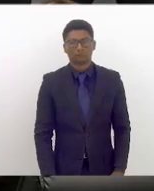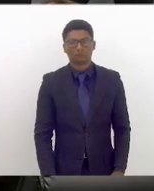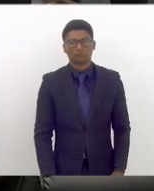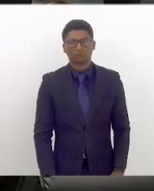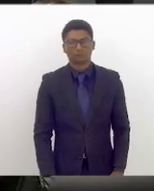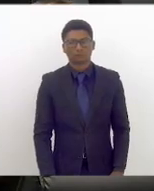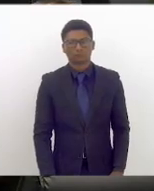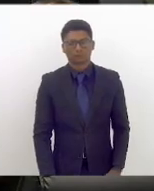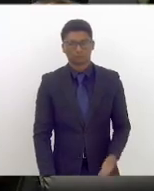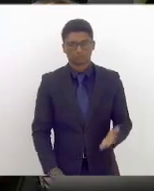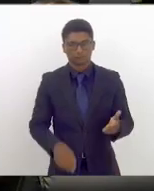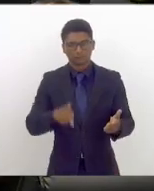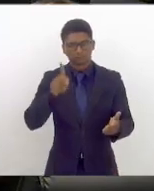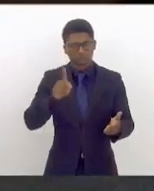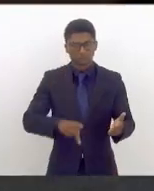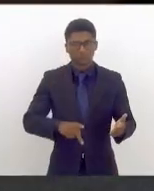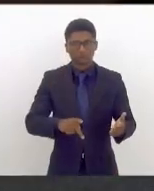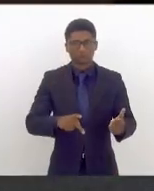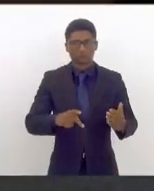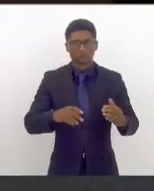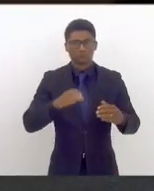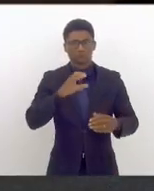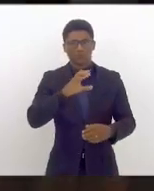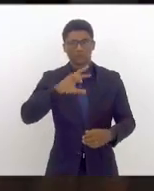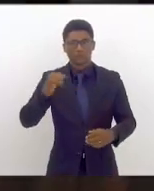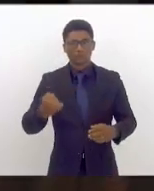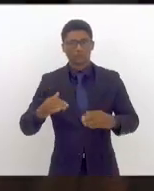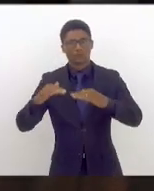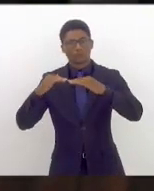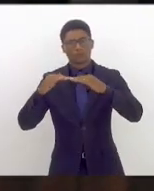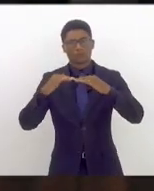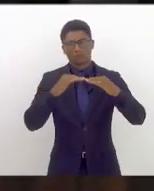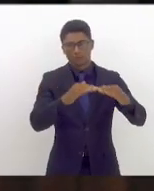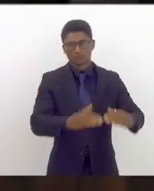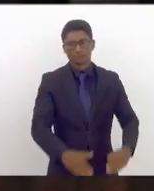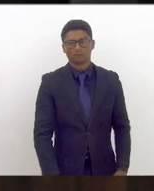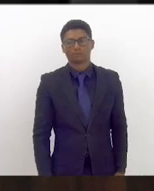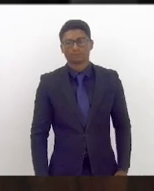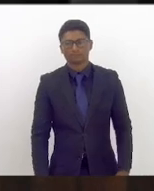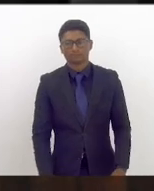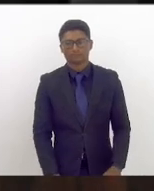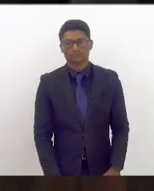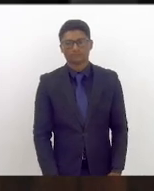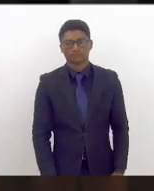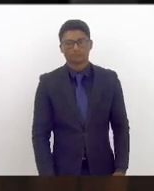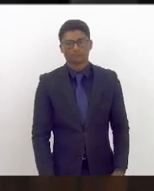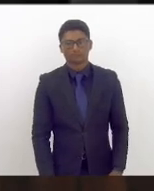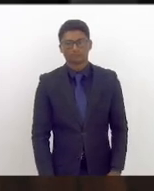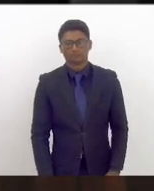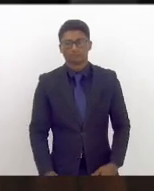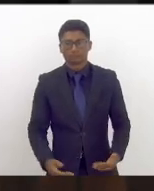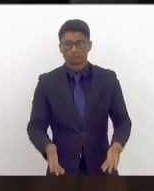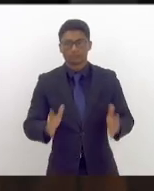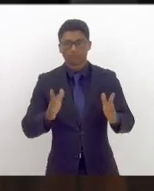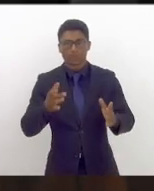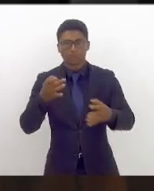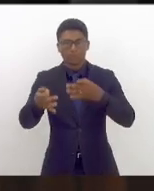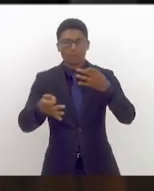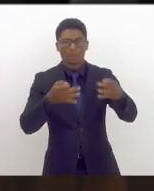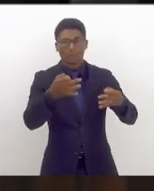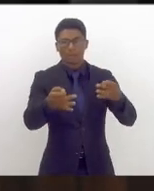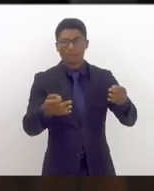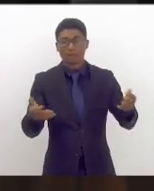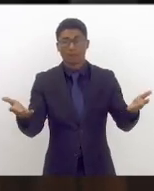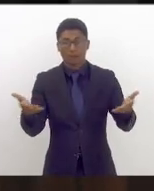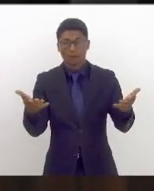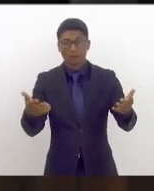senhor presidente acompanha o Aparecido da ccj olha só já colheu os pareceres já tinha